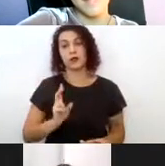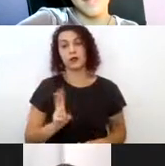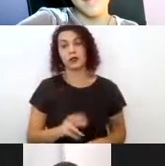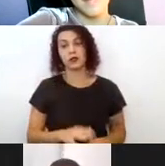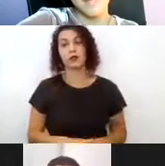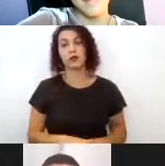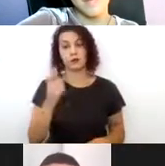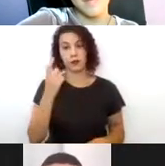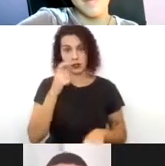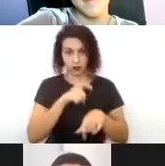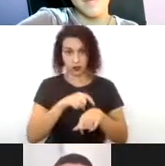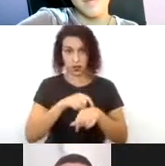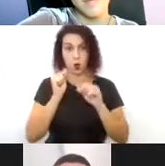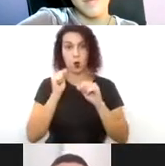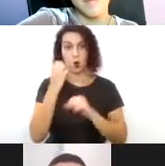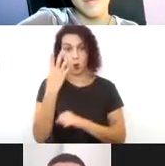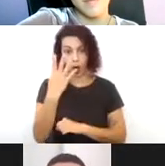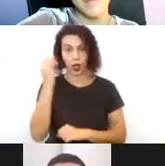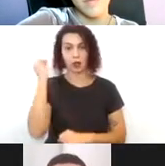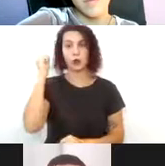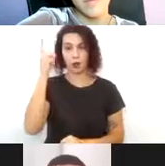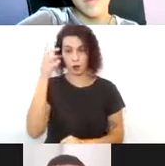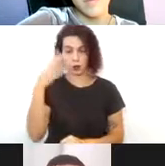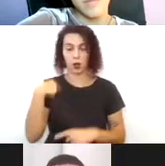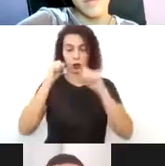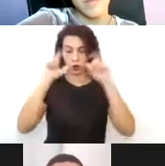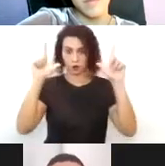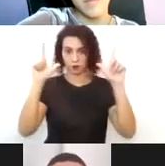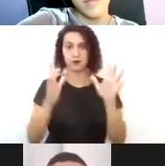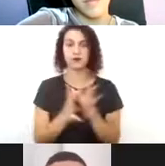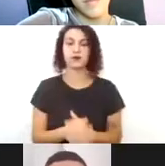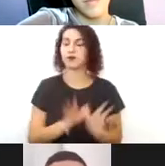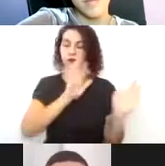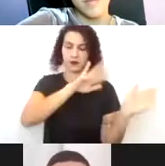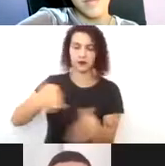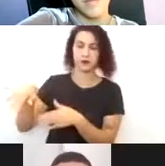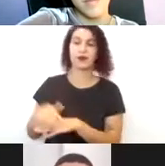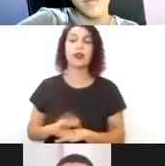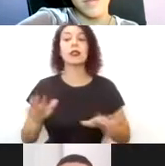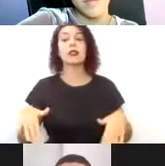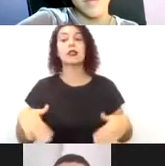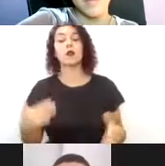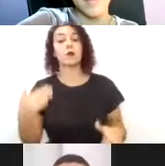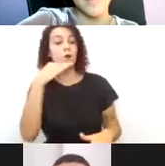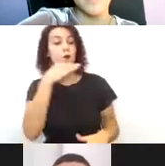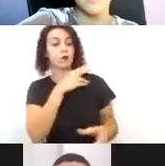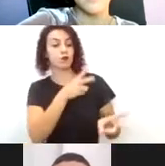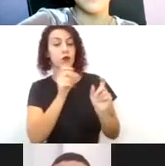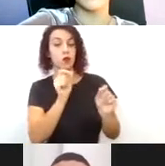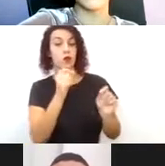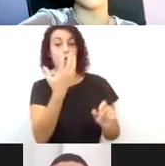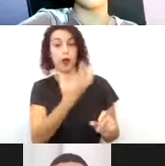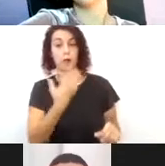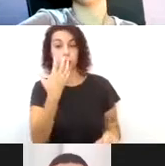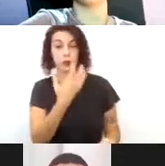acordou quatro horas da manhã bom então até aí a gente tem que a percepção que quando eu coloco essa música quando